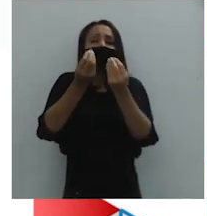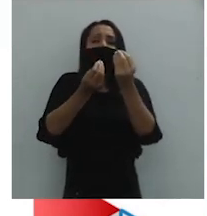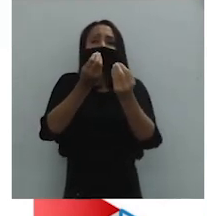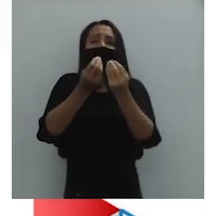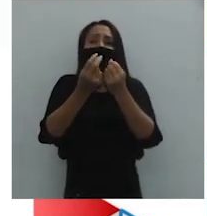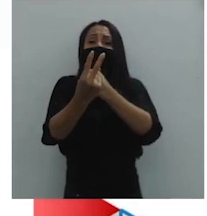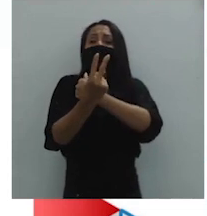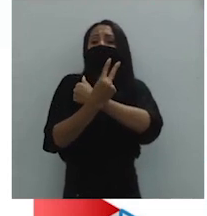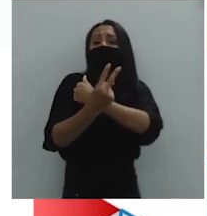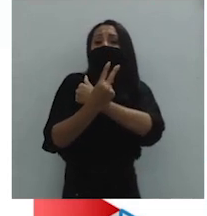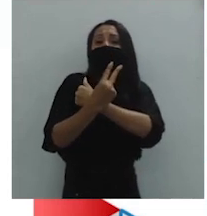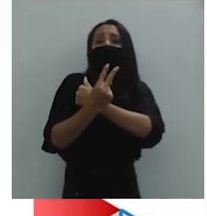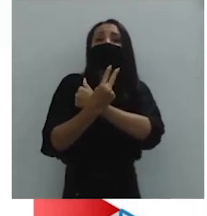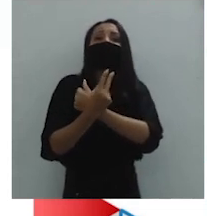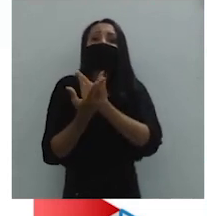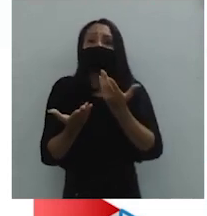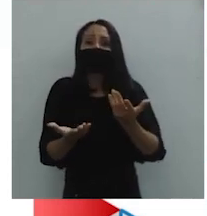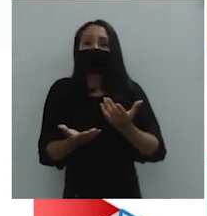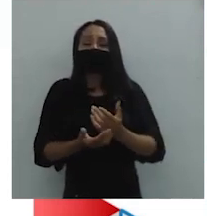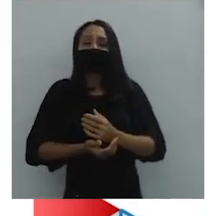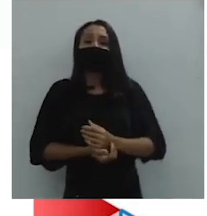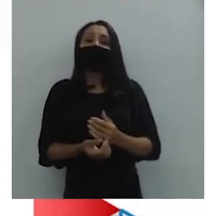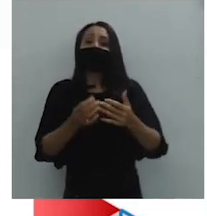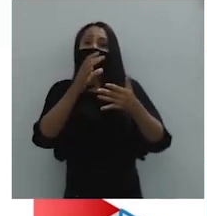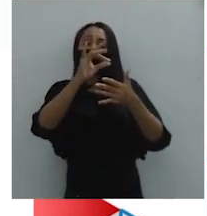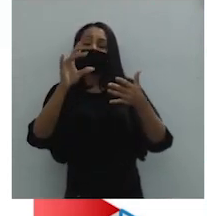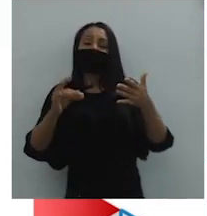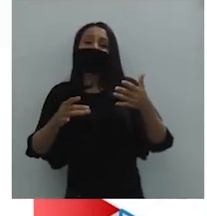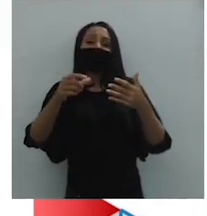dizer assim. E detalhe,